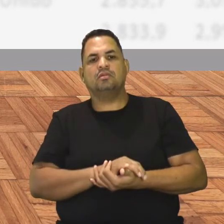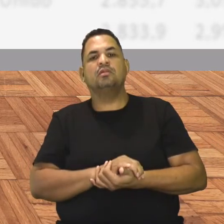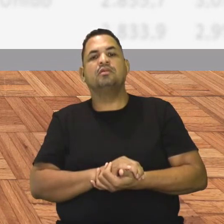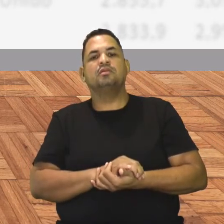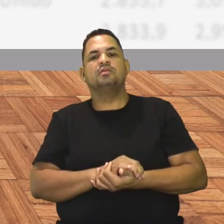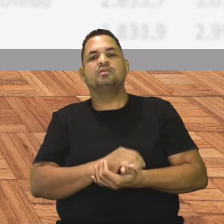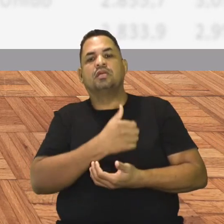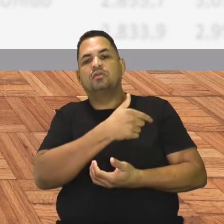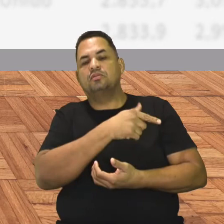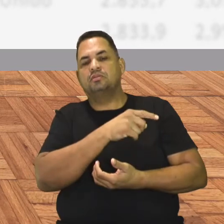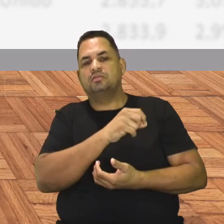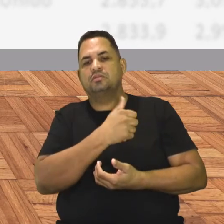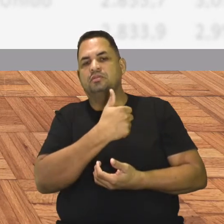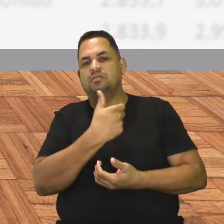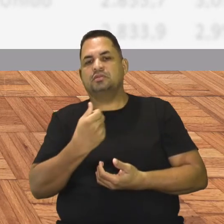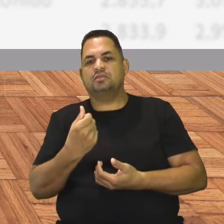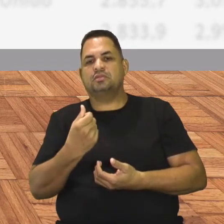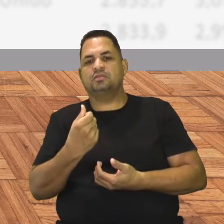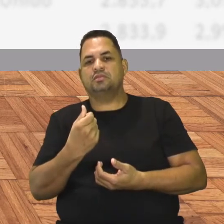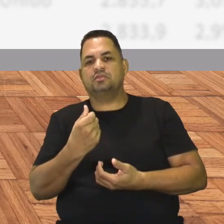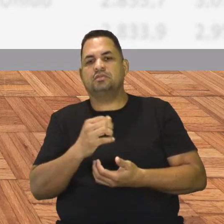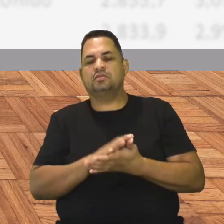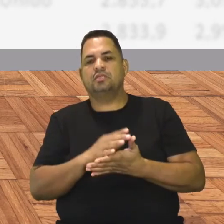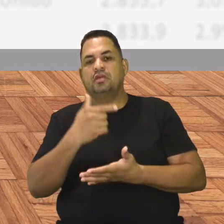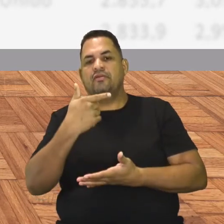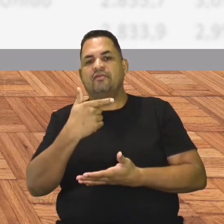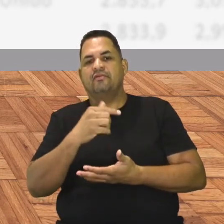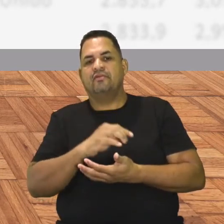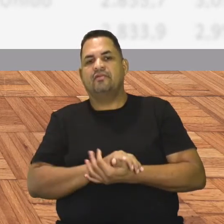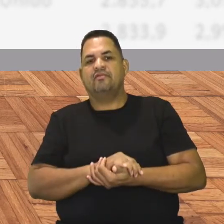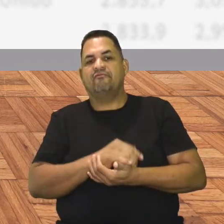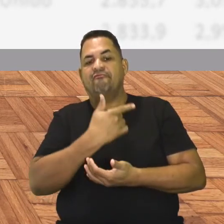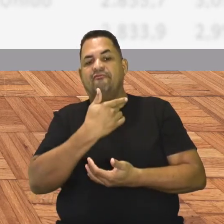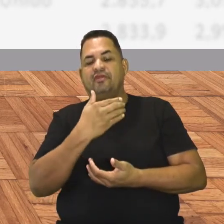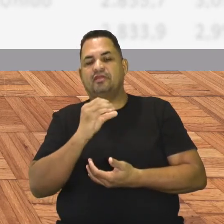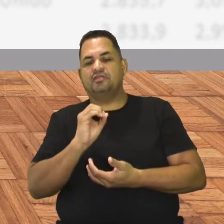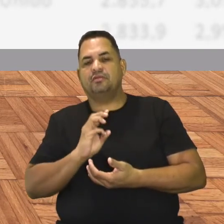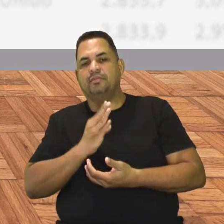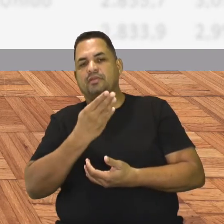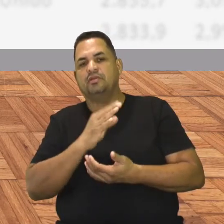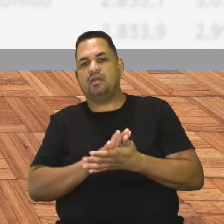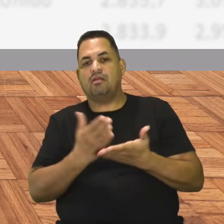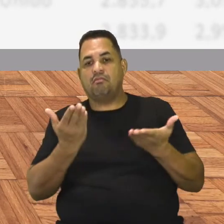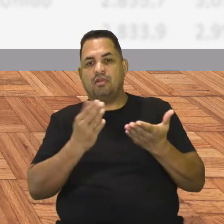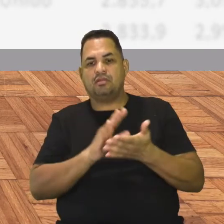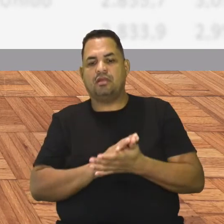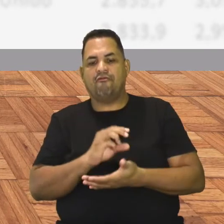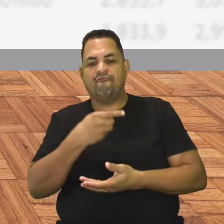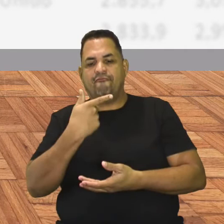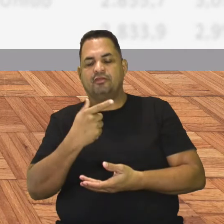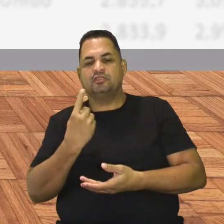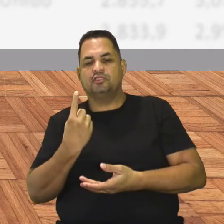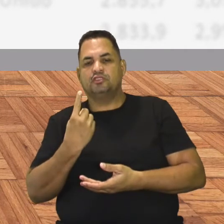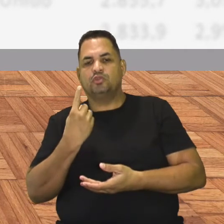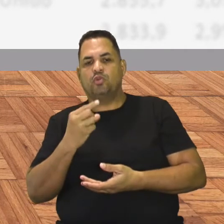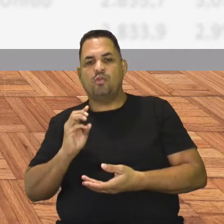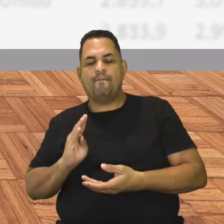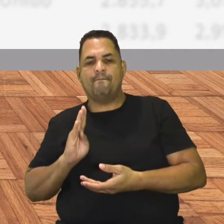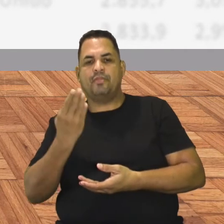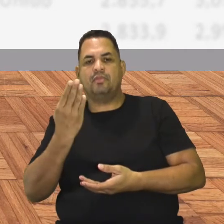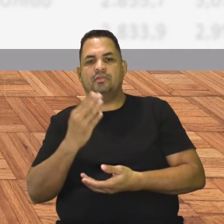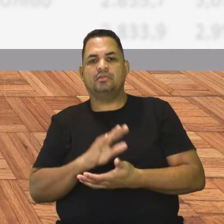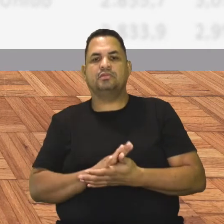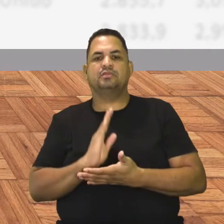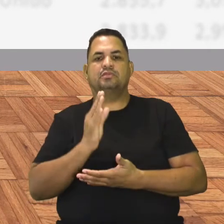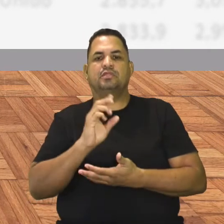está já com 16. Os Estados Unidos aqui está com 20 bilhões e aqui ele está com 21 bilhões. Ele cresceu só 1 bilhão e a